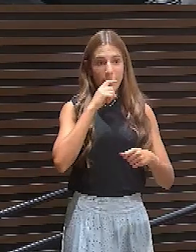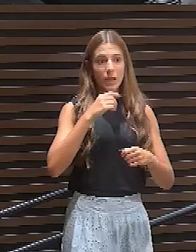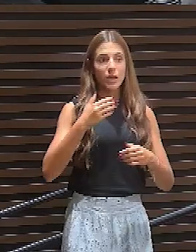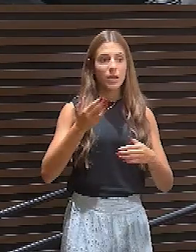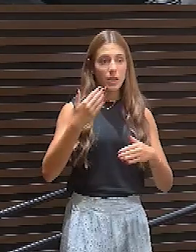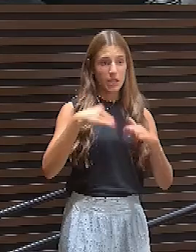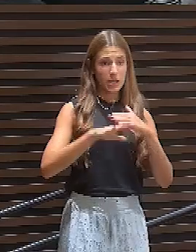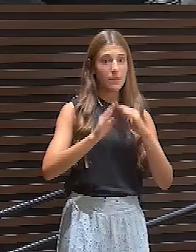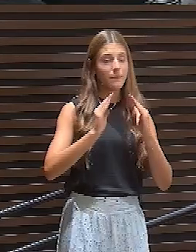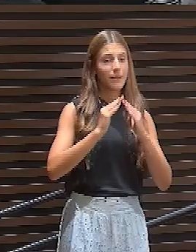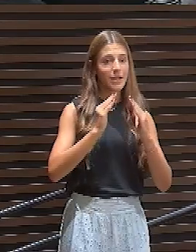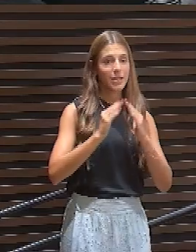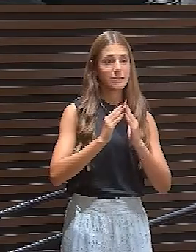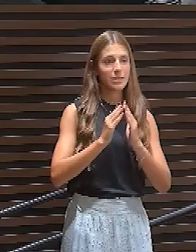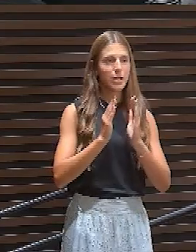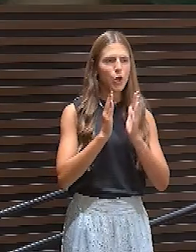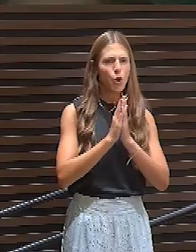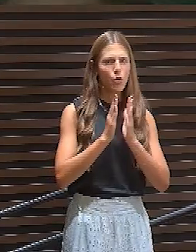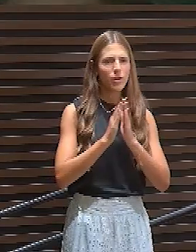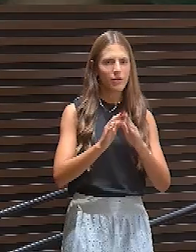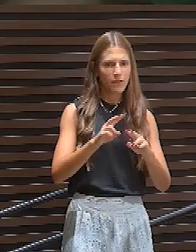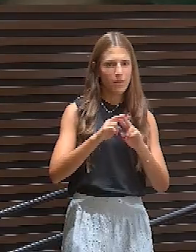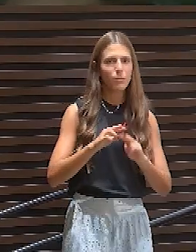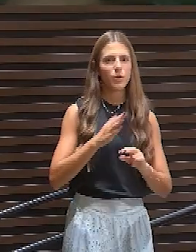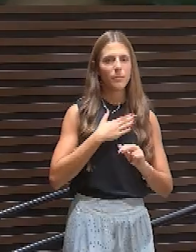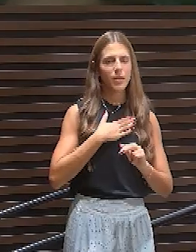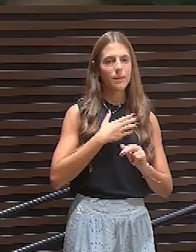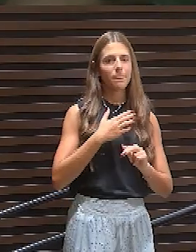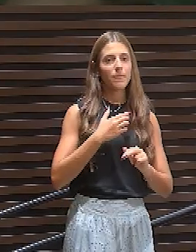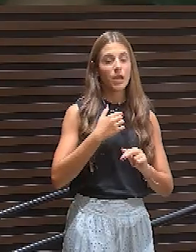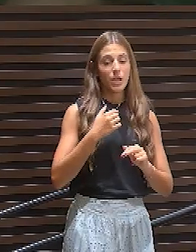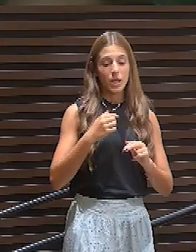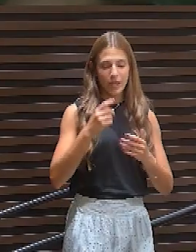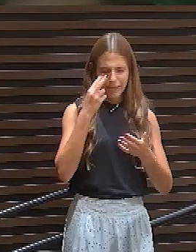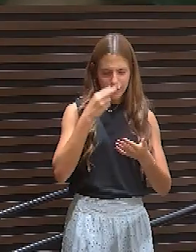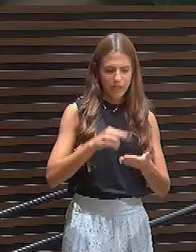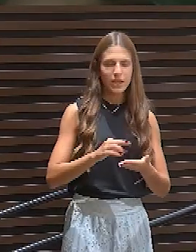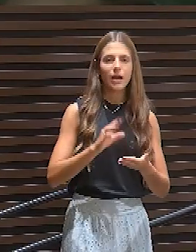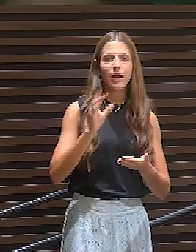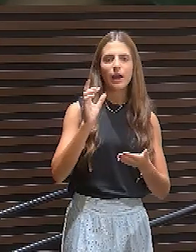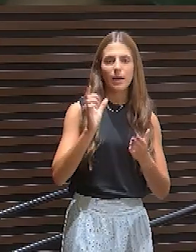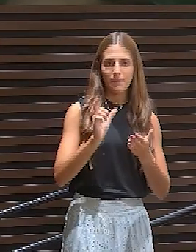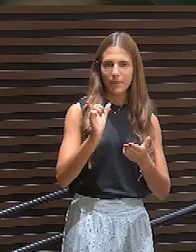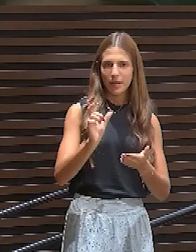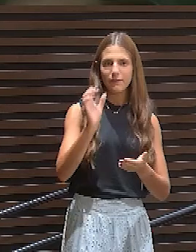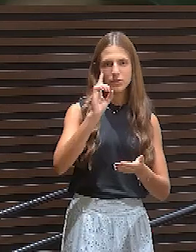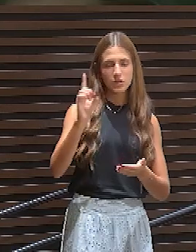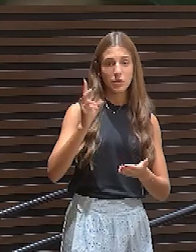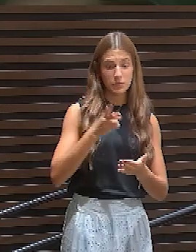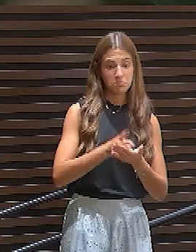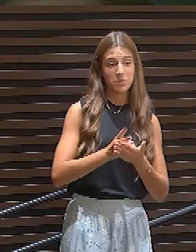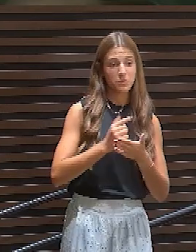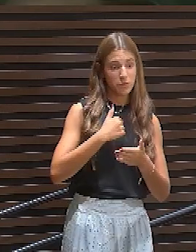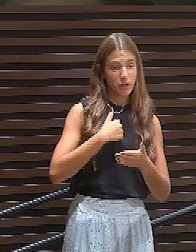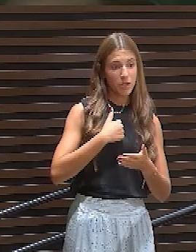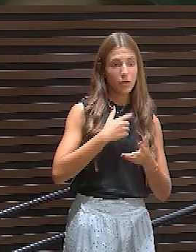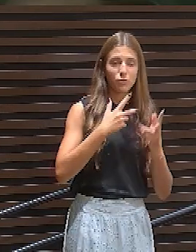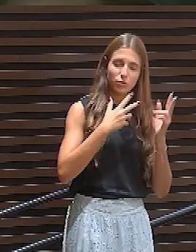E ele lia a Bíblia para mim, ainda que eu estivesse dormindo. E ele dava um